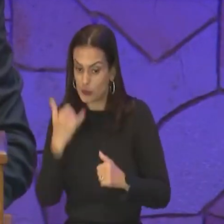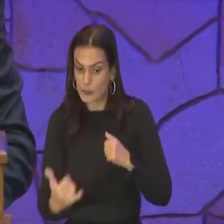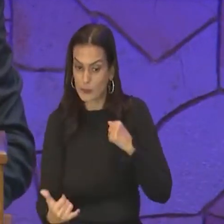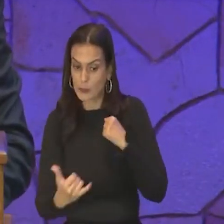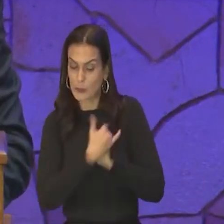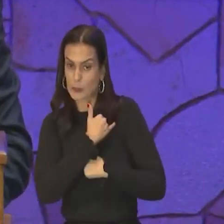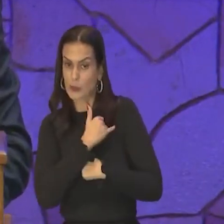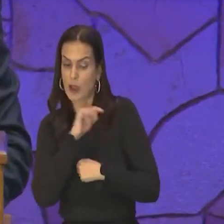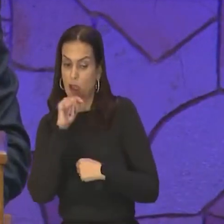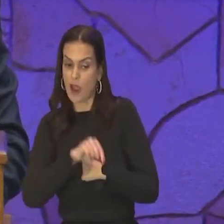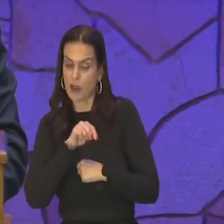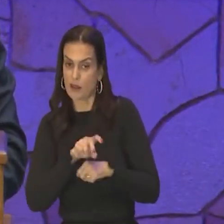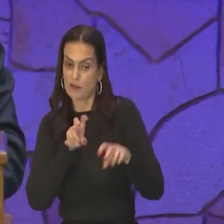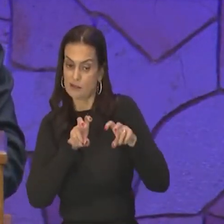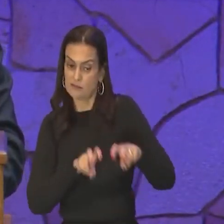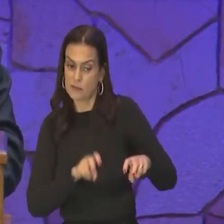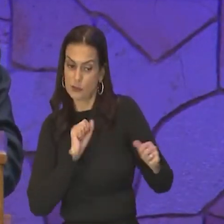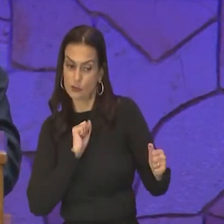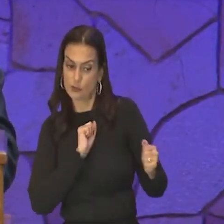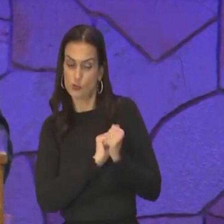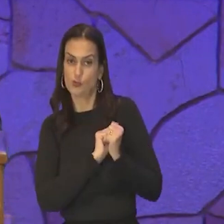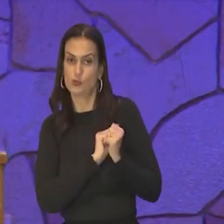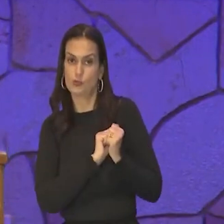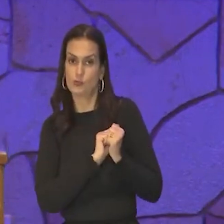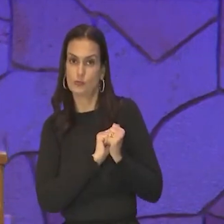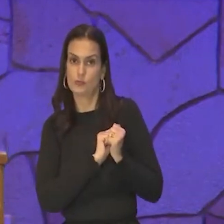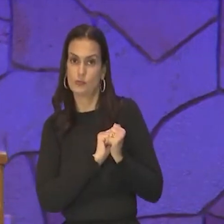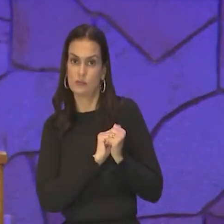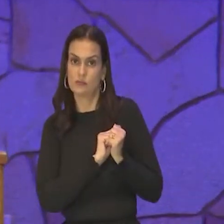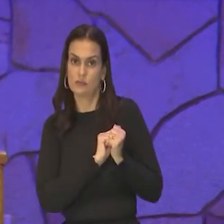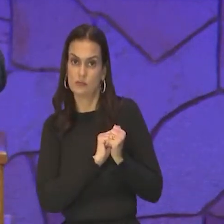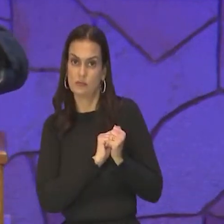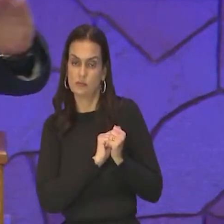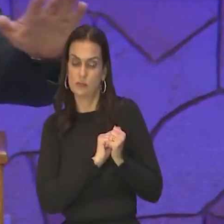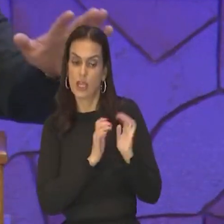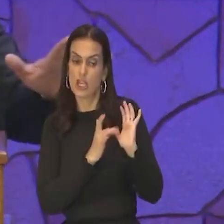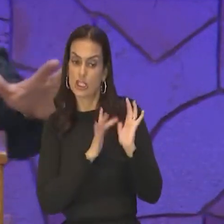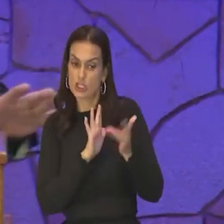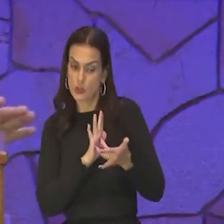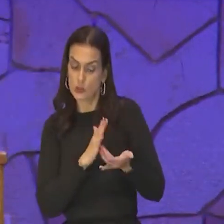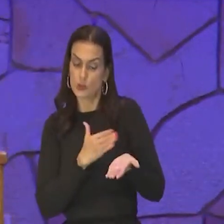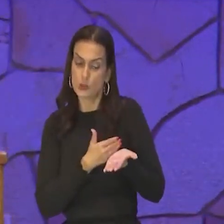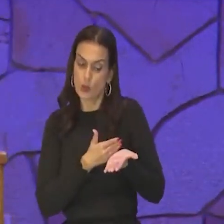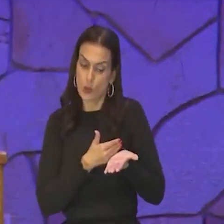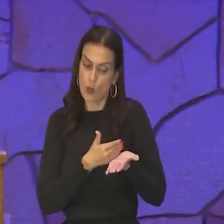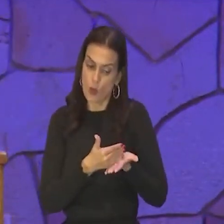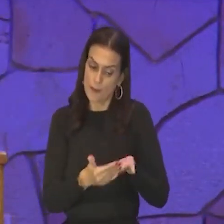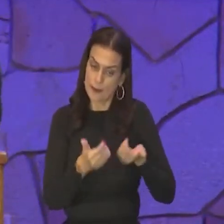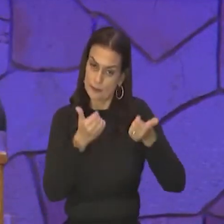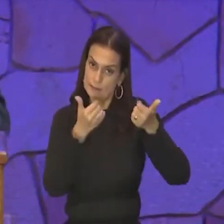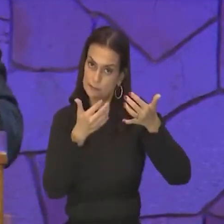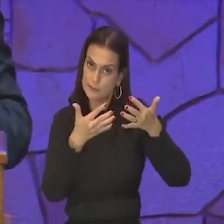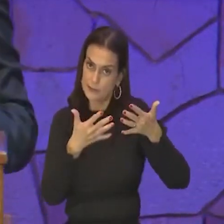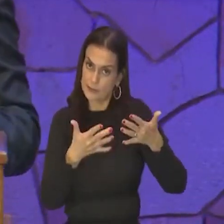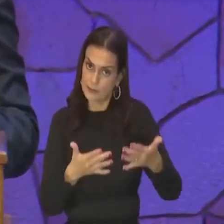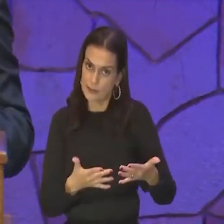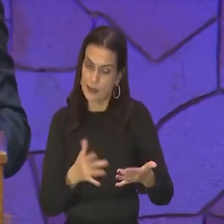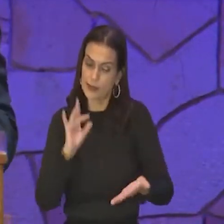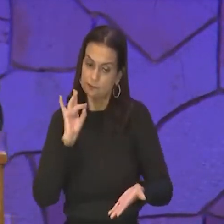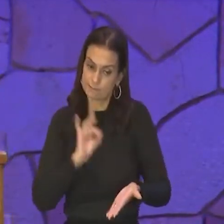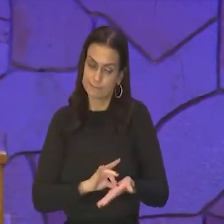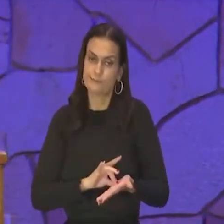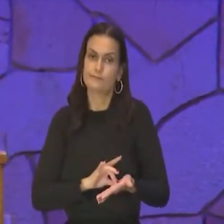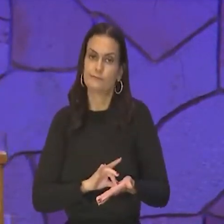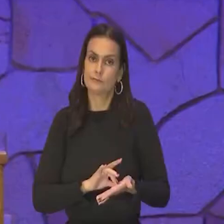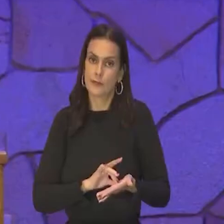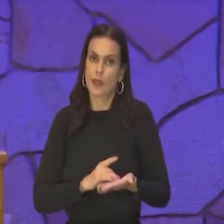comigo, à mesa. Ele aqui começa a entrar na esfera da realidade em